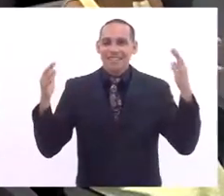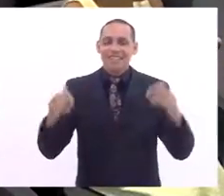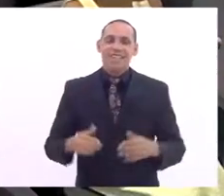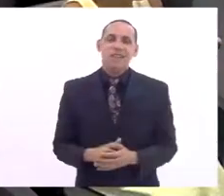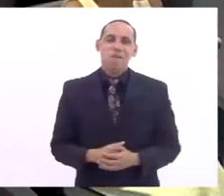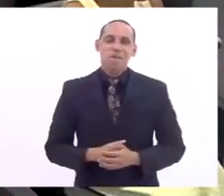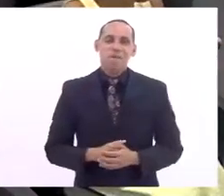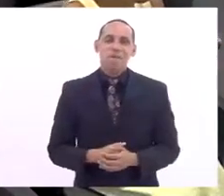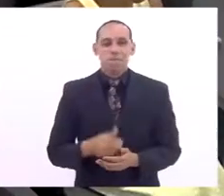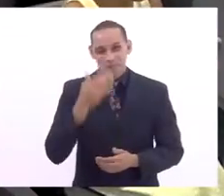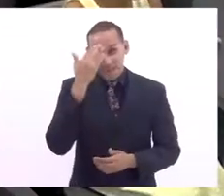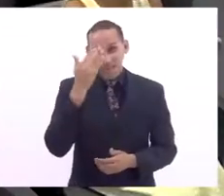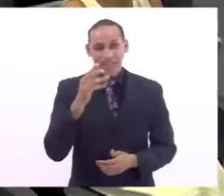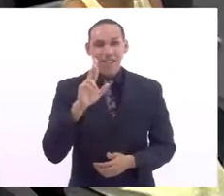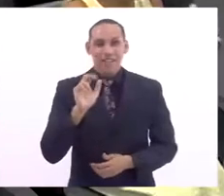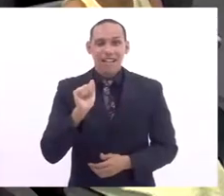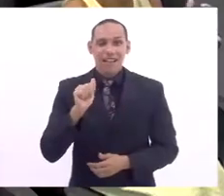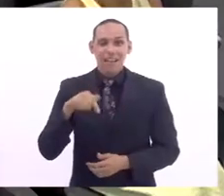obrigado